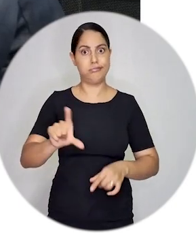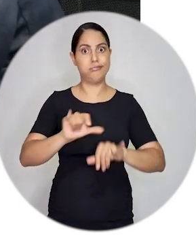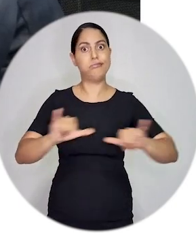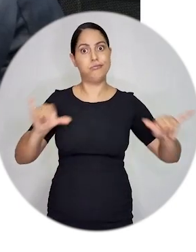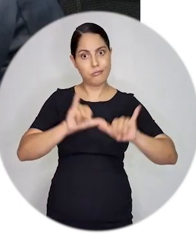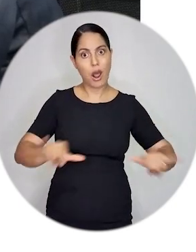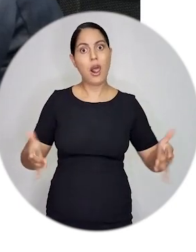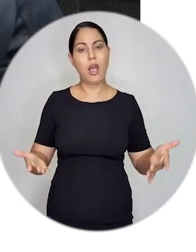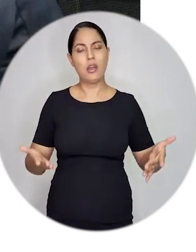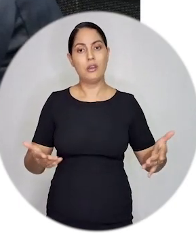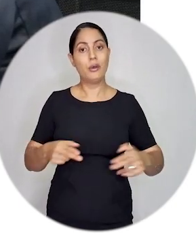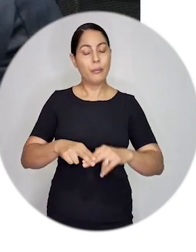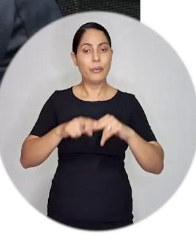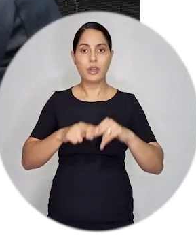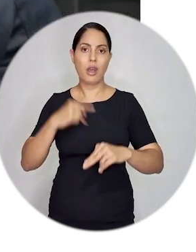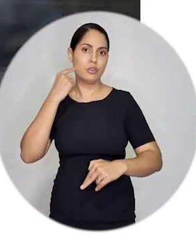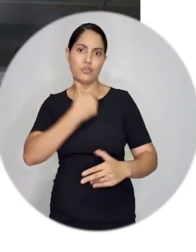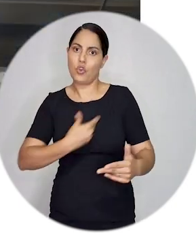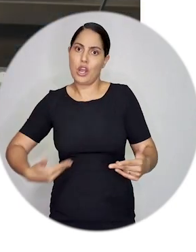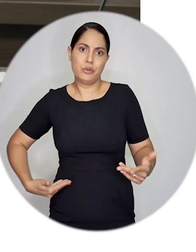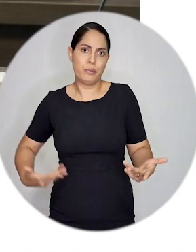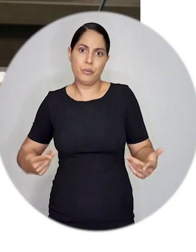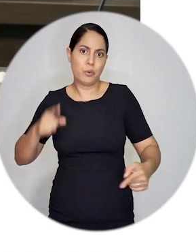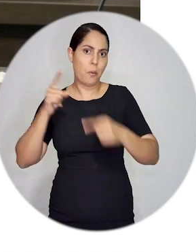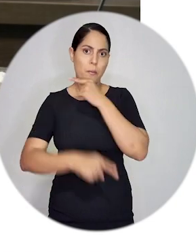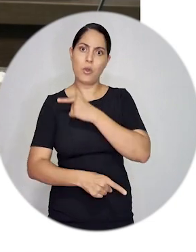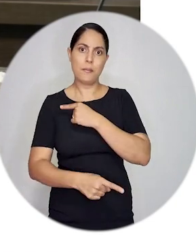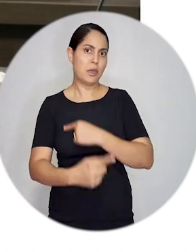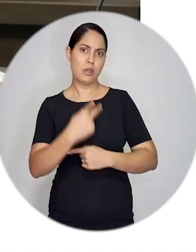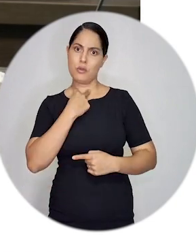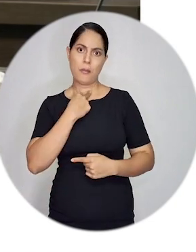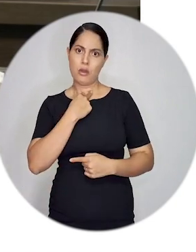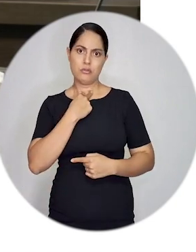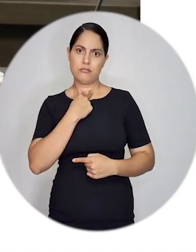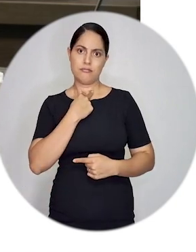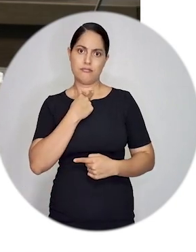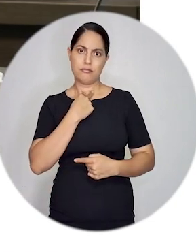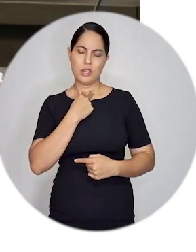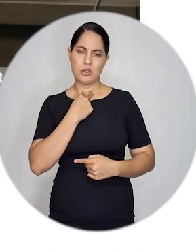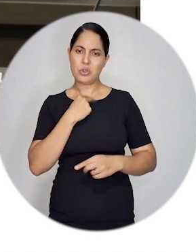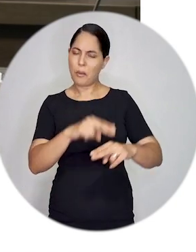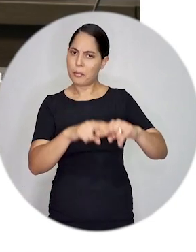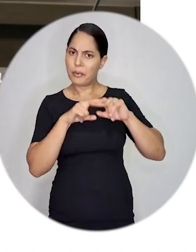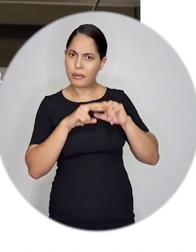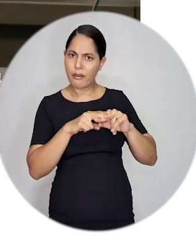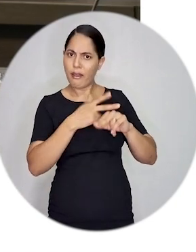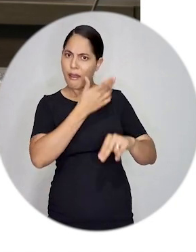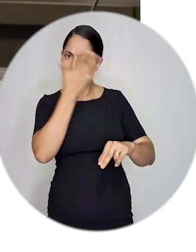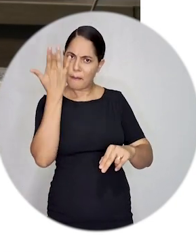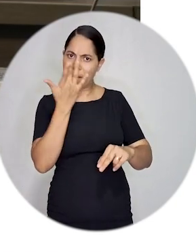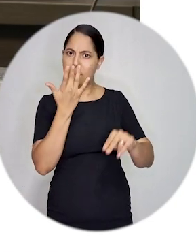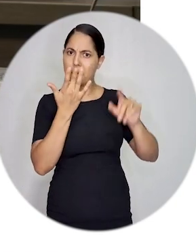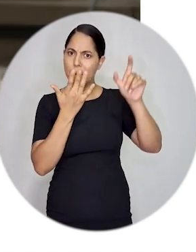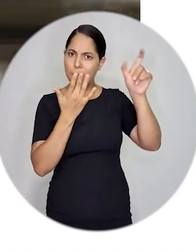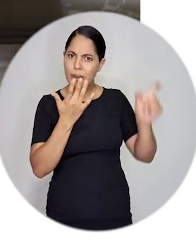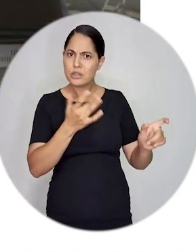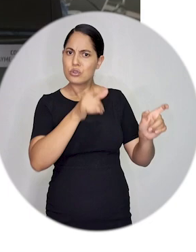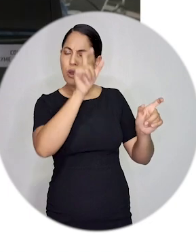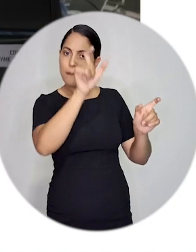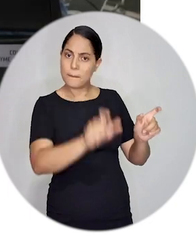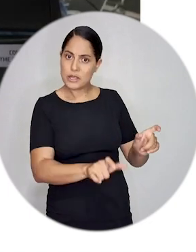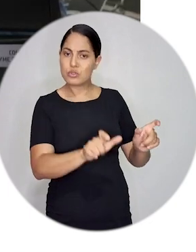falado, para que os promotores não neguem a possibilidade de adoção só pelo fato de ser